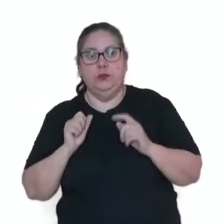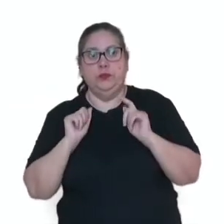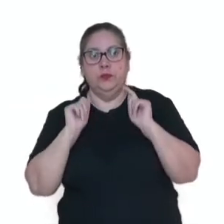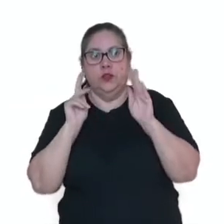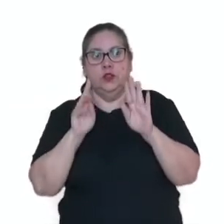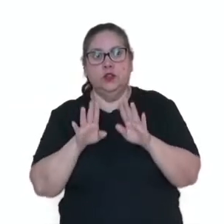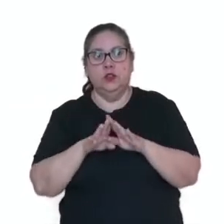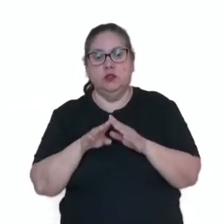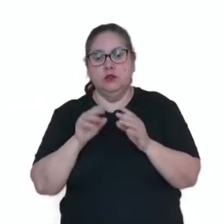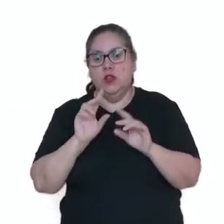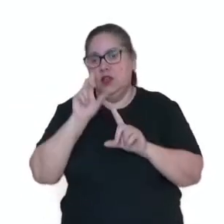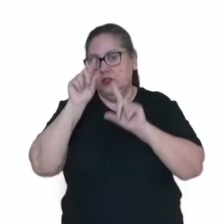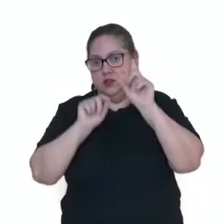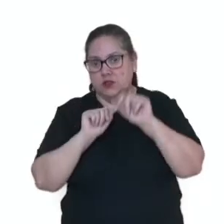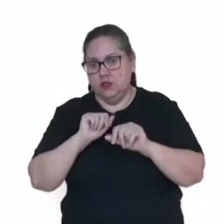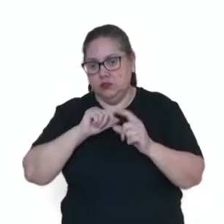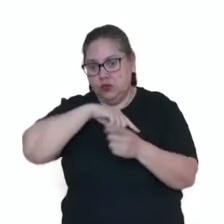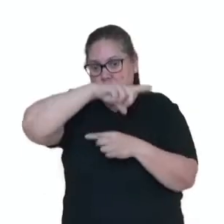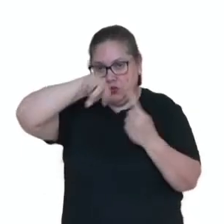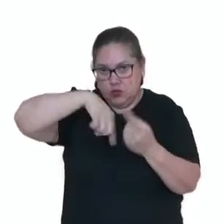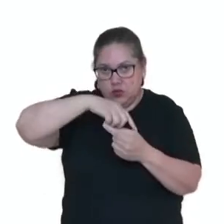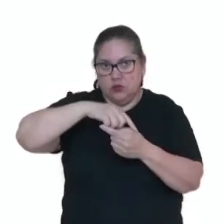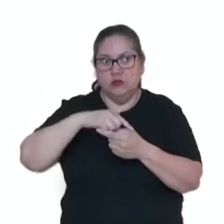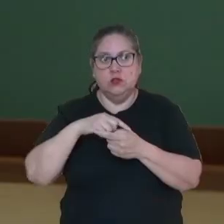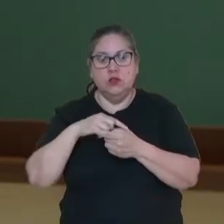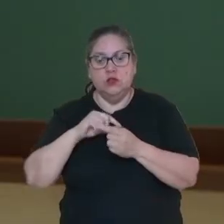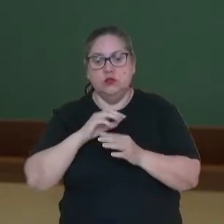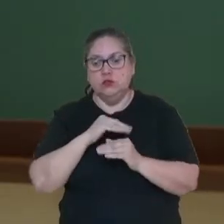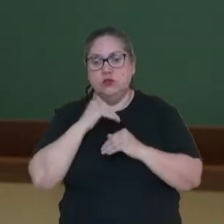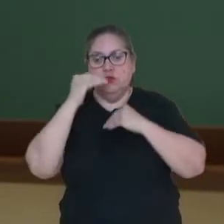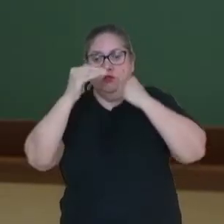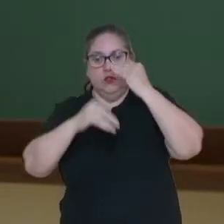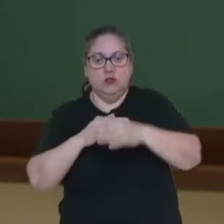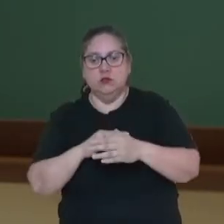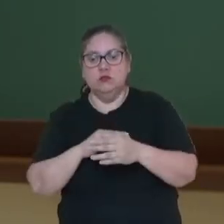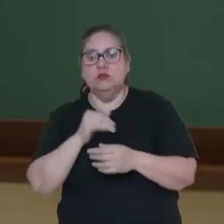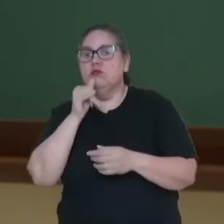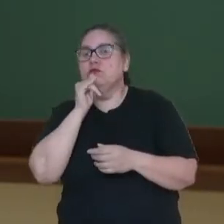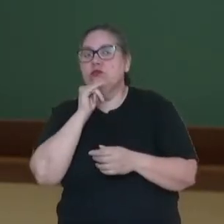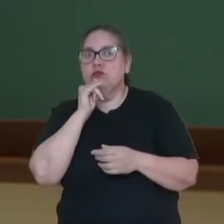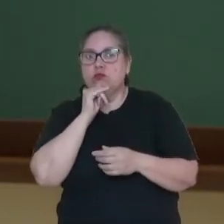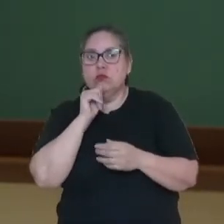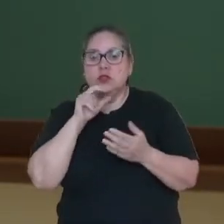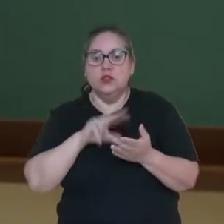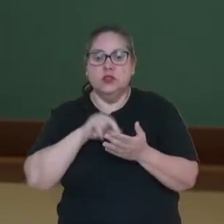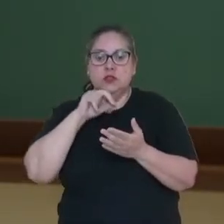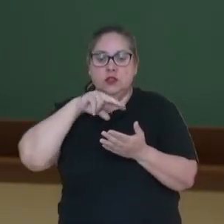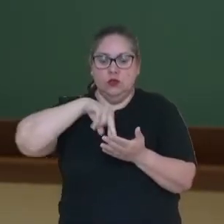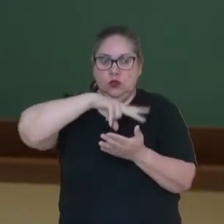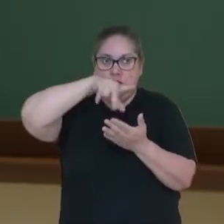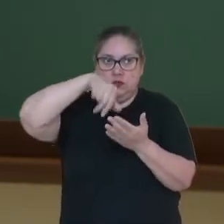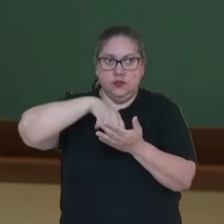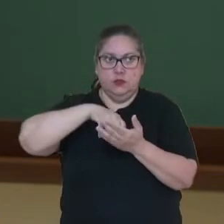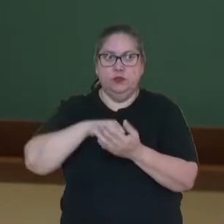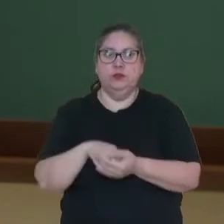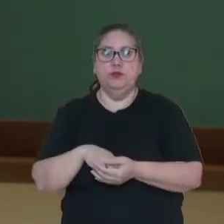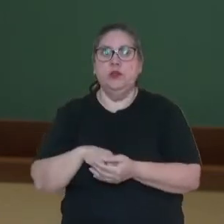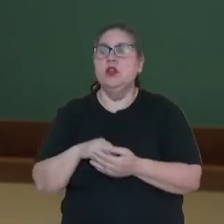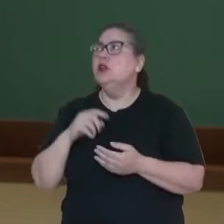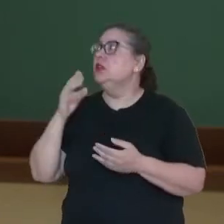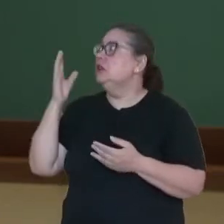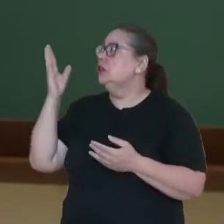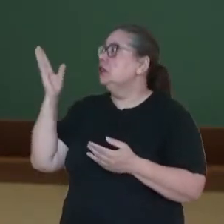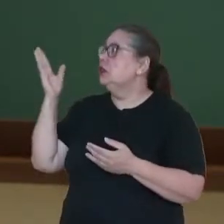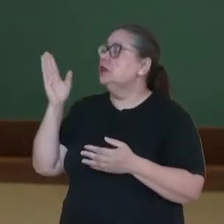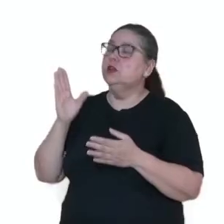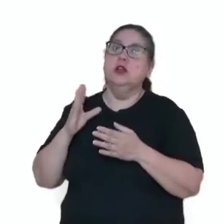tá? Então, a estrela, o rodante e os mortais são exemplos de rotações. E daí a